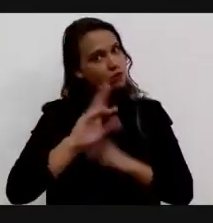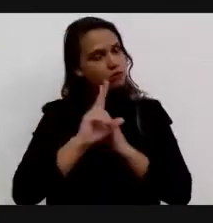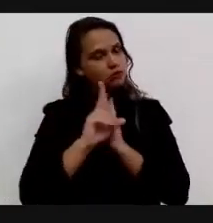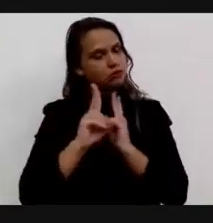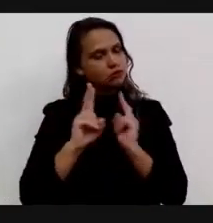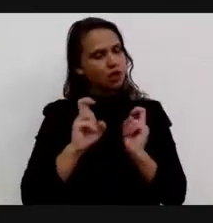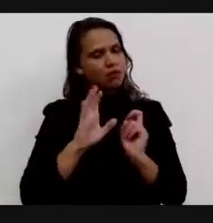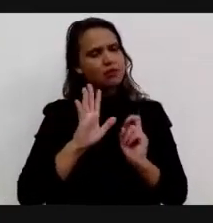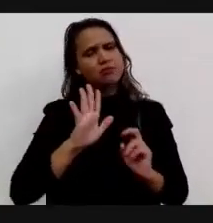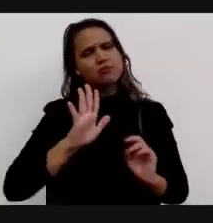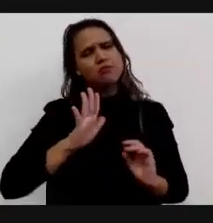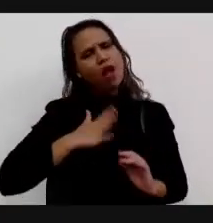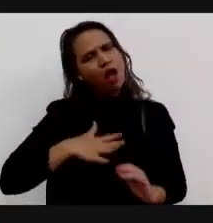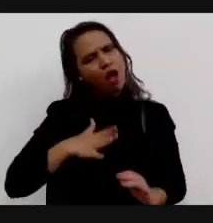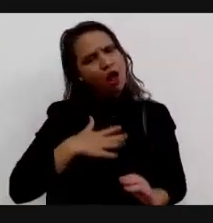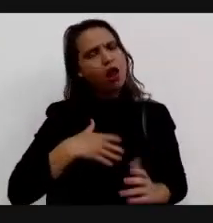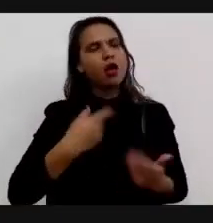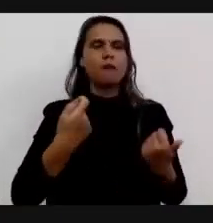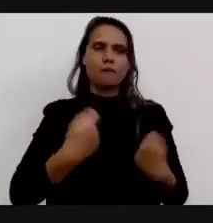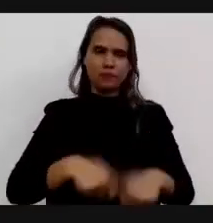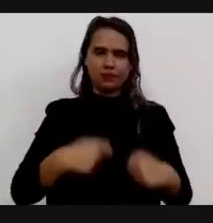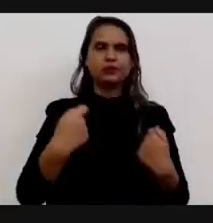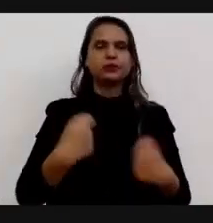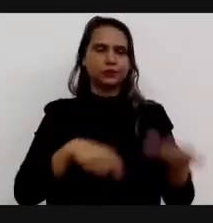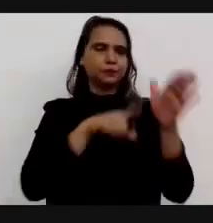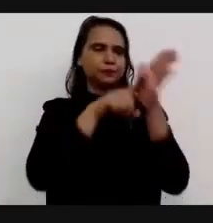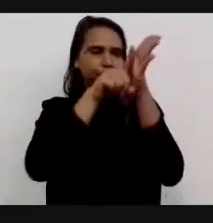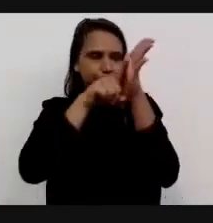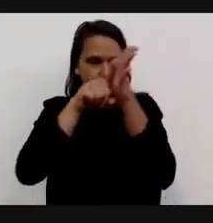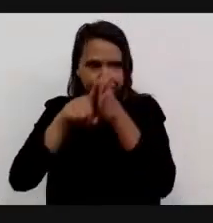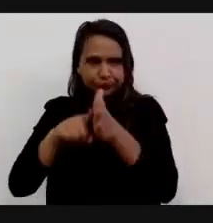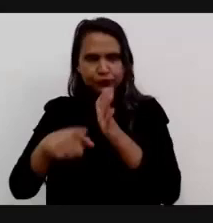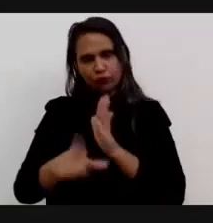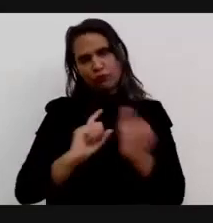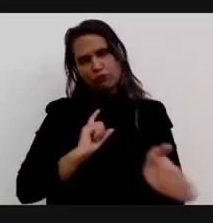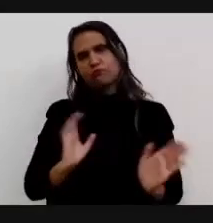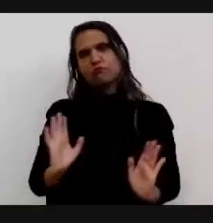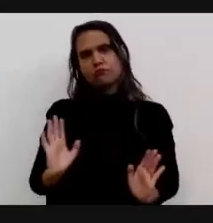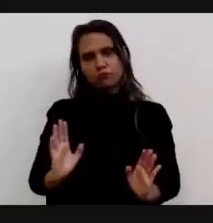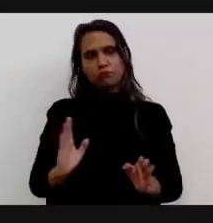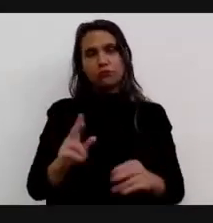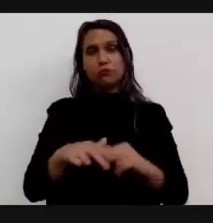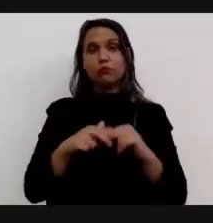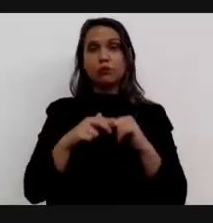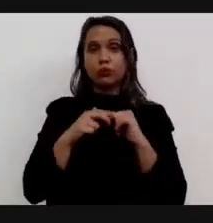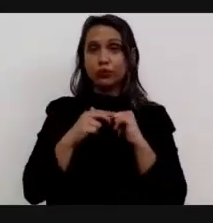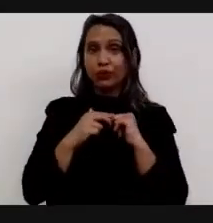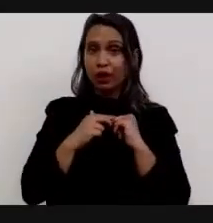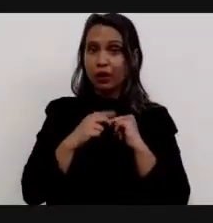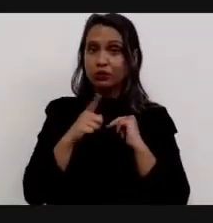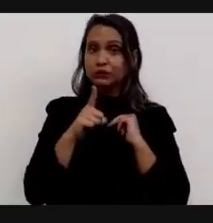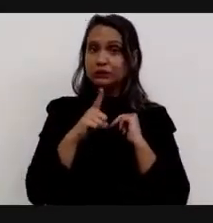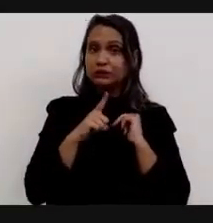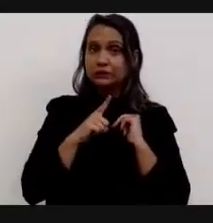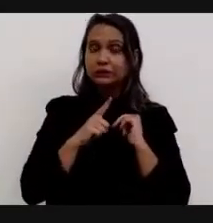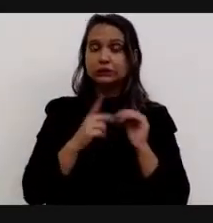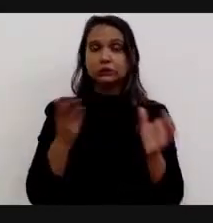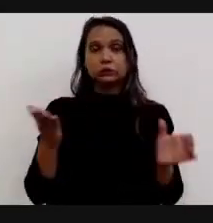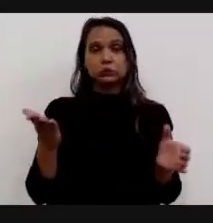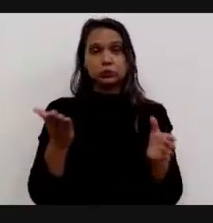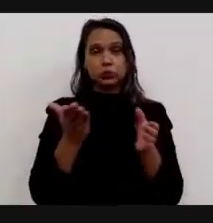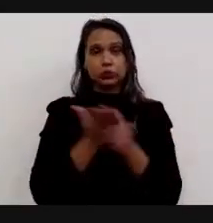perenes, necessariamente, têm que ser feitos através da consulta prévia, porque exige um processo muito